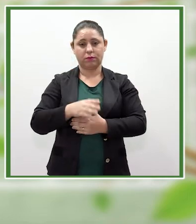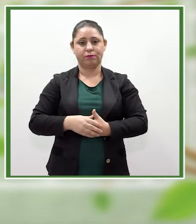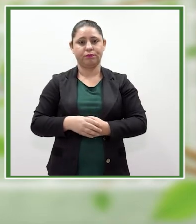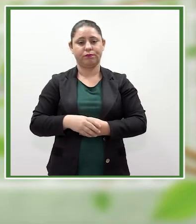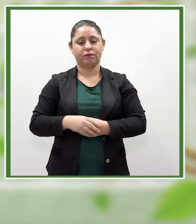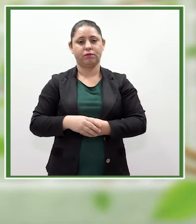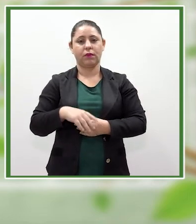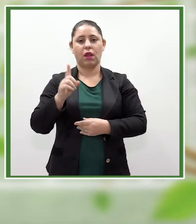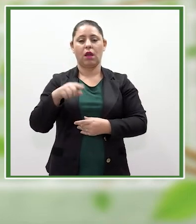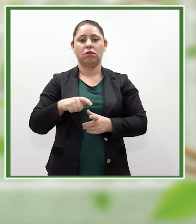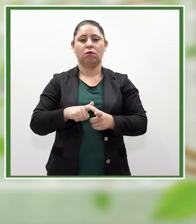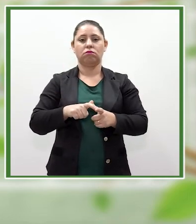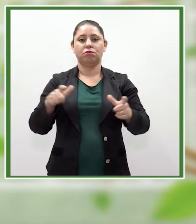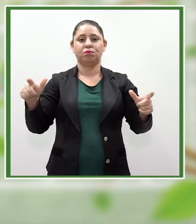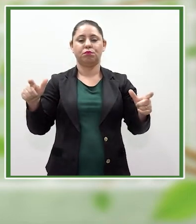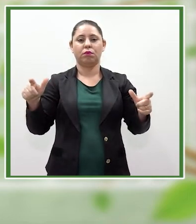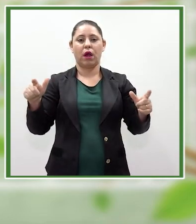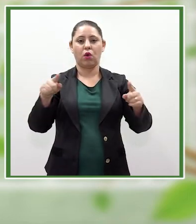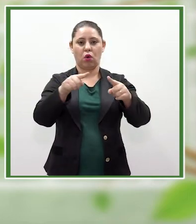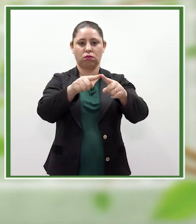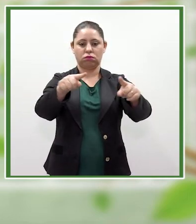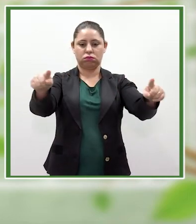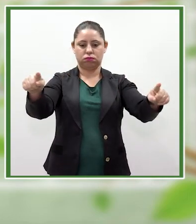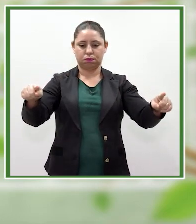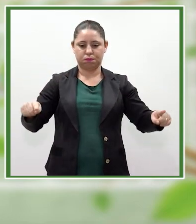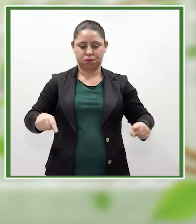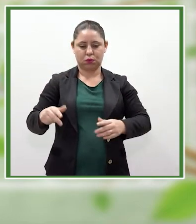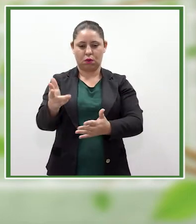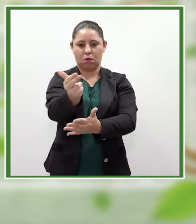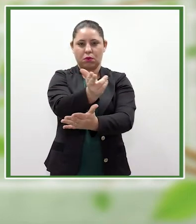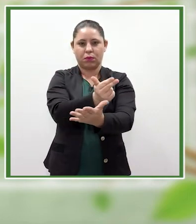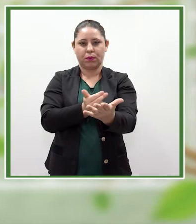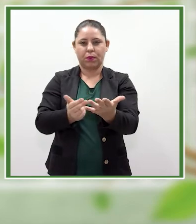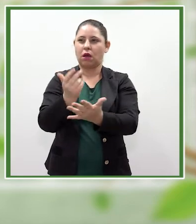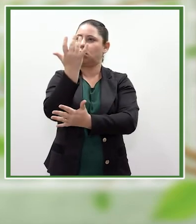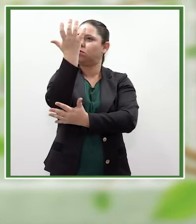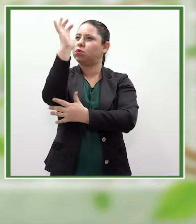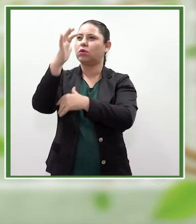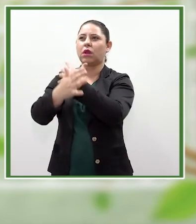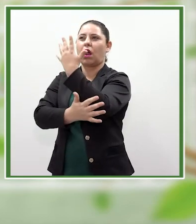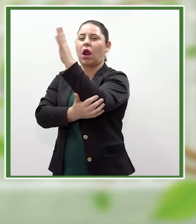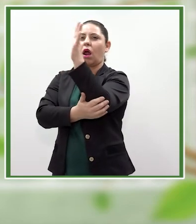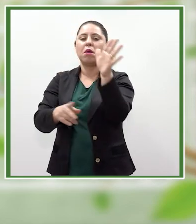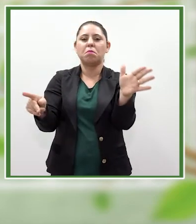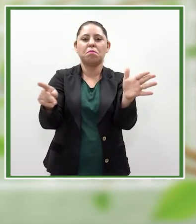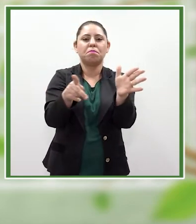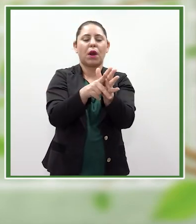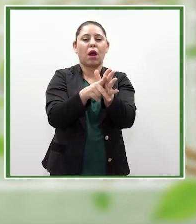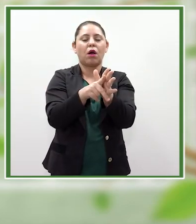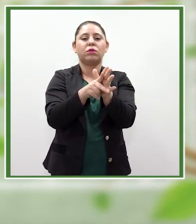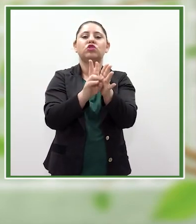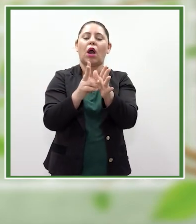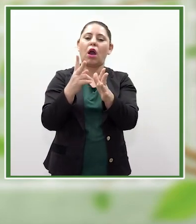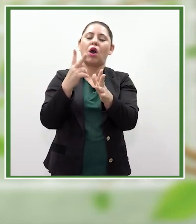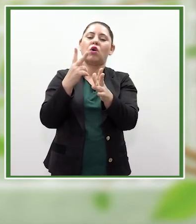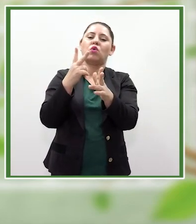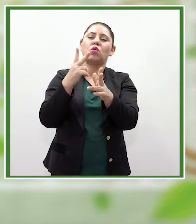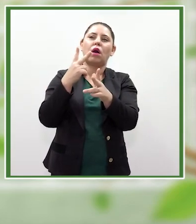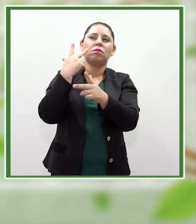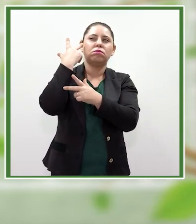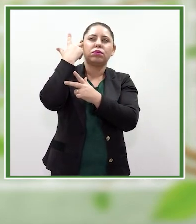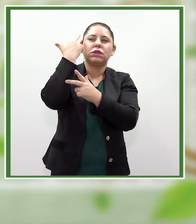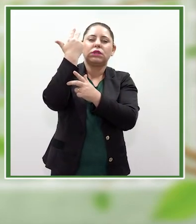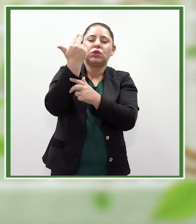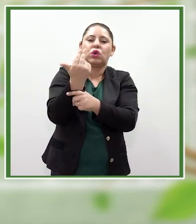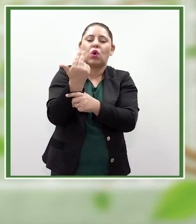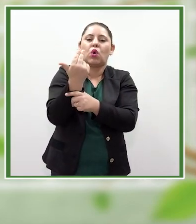todos nós sabemos, né, a maior parte do seu território com vegetação nativa,